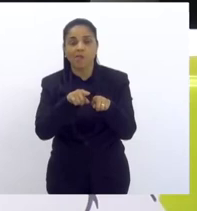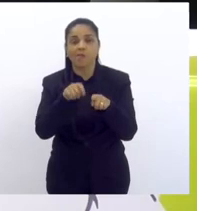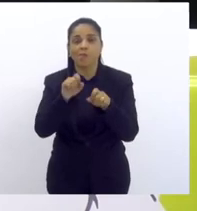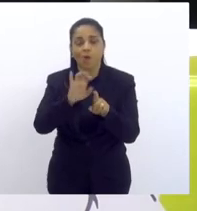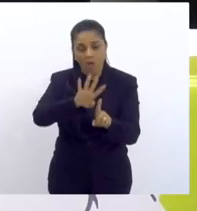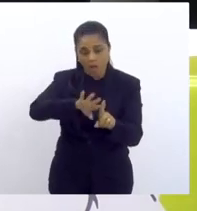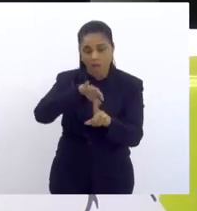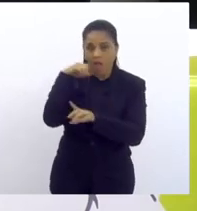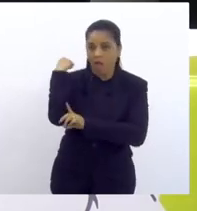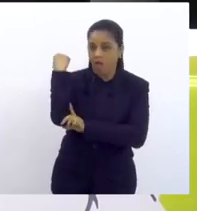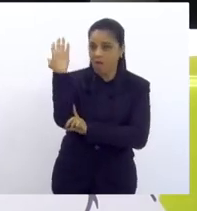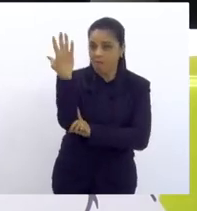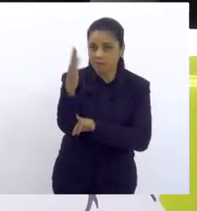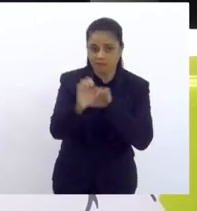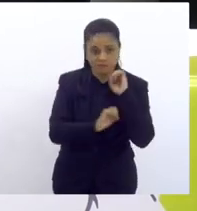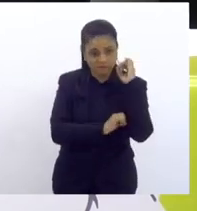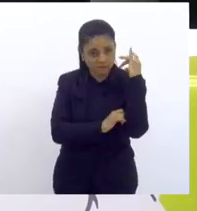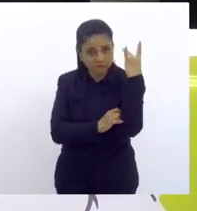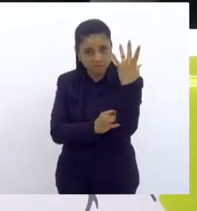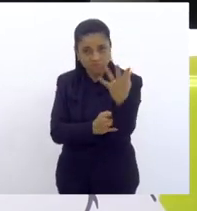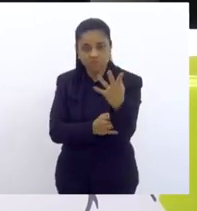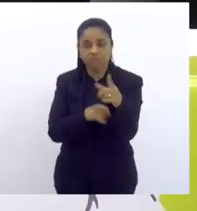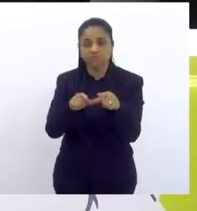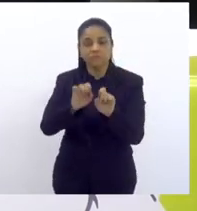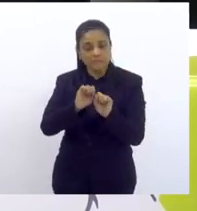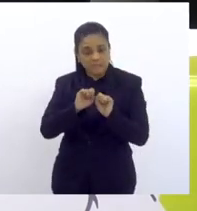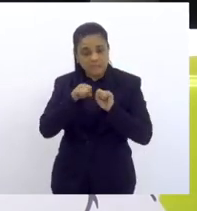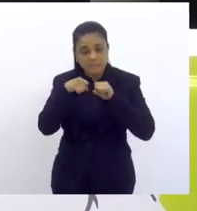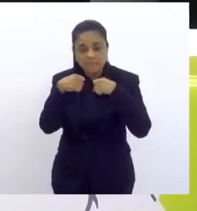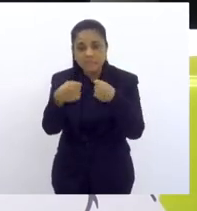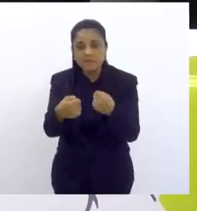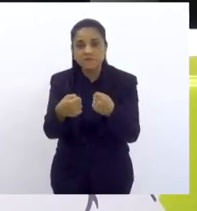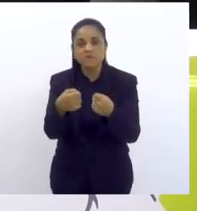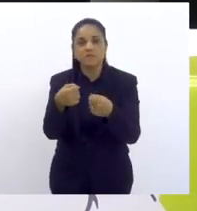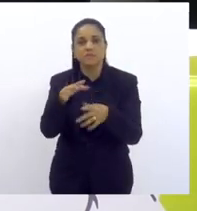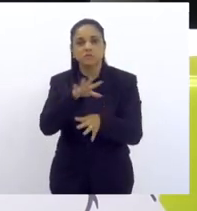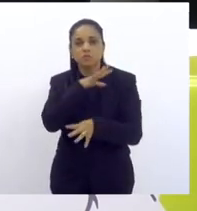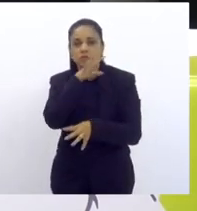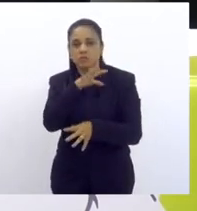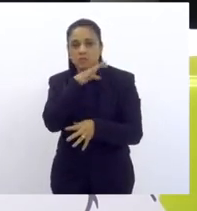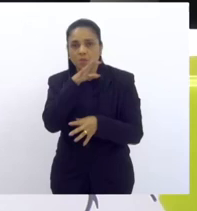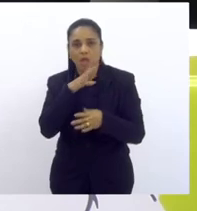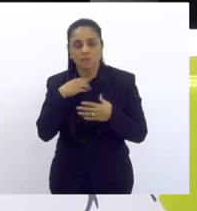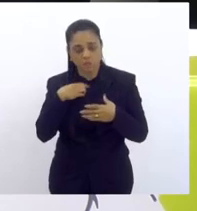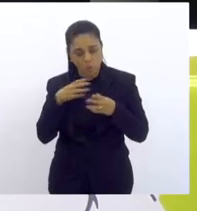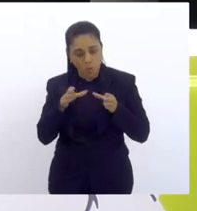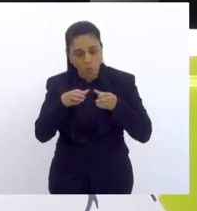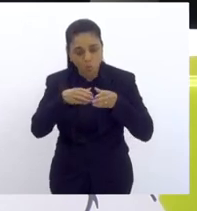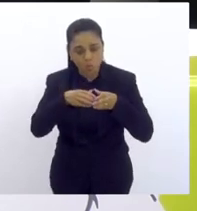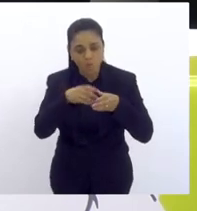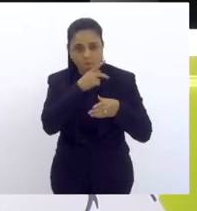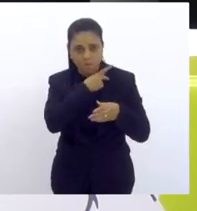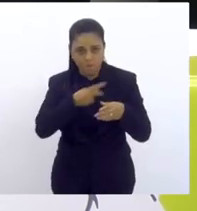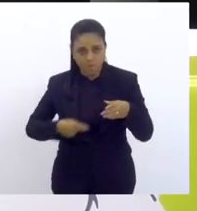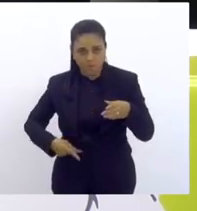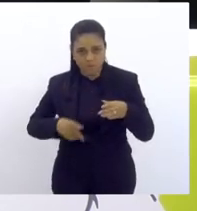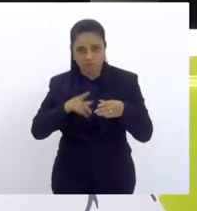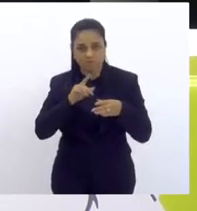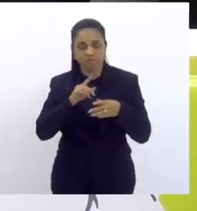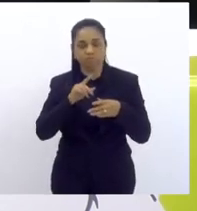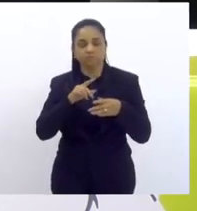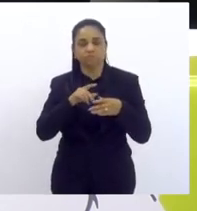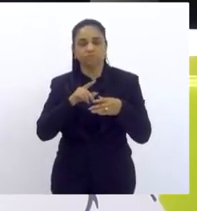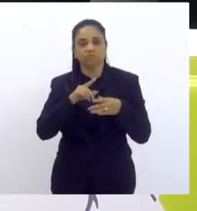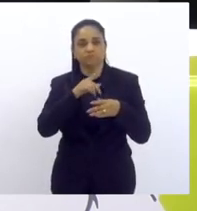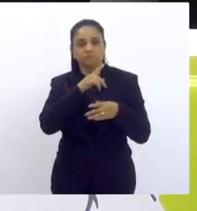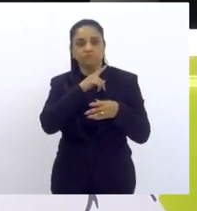ambiente e da defesa dos animais é que como presidente da Comissão de Meio Ambiente dessa casa tem muito orgulho